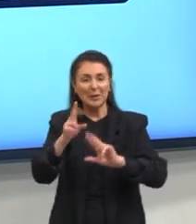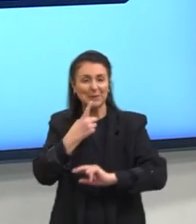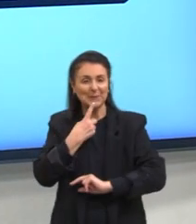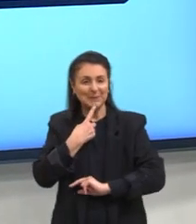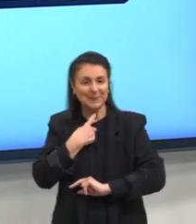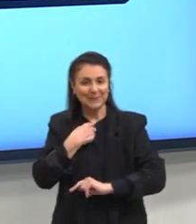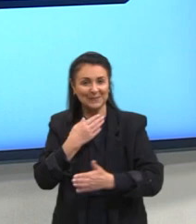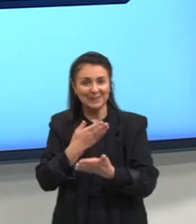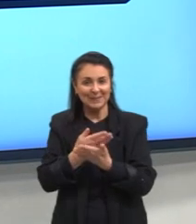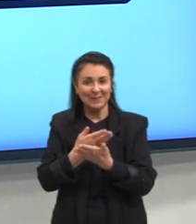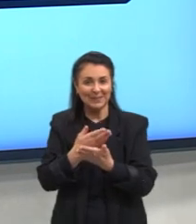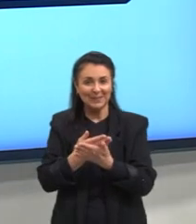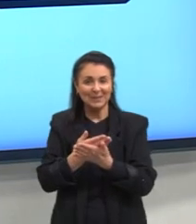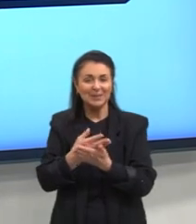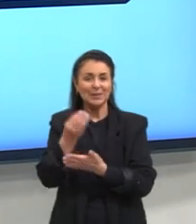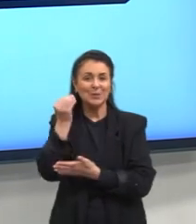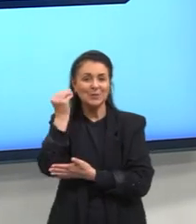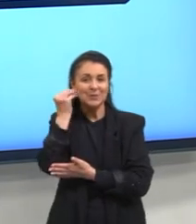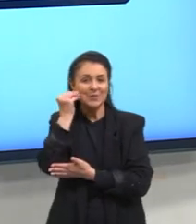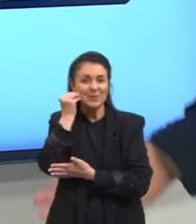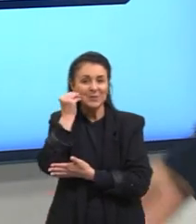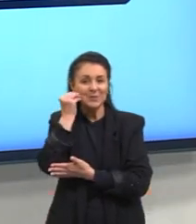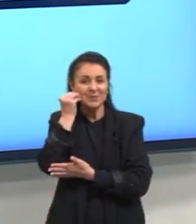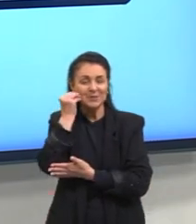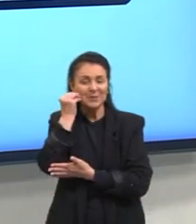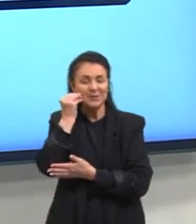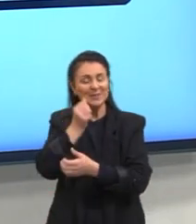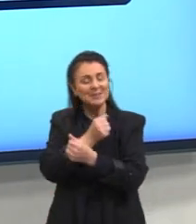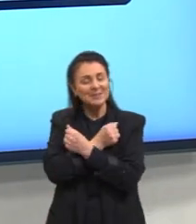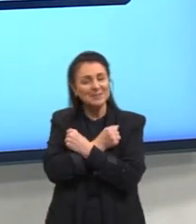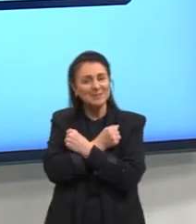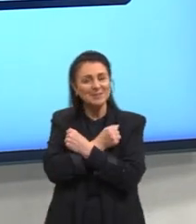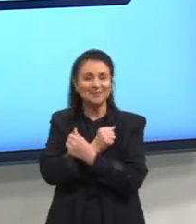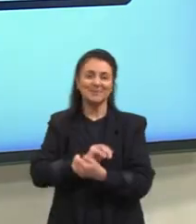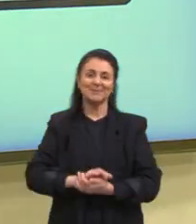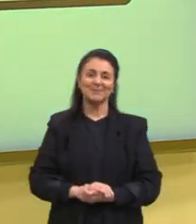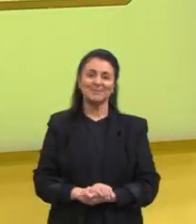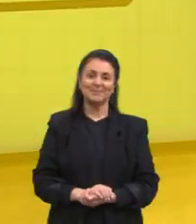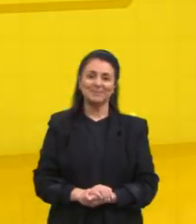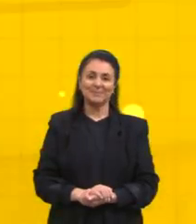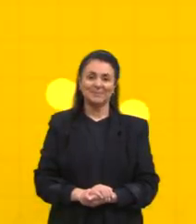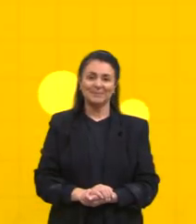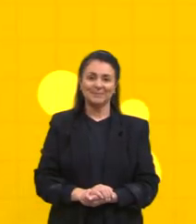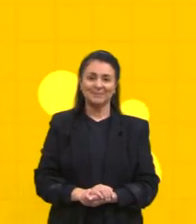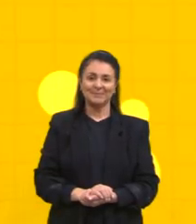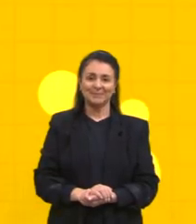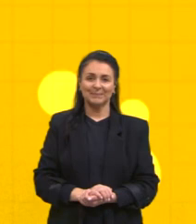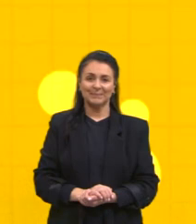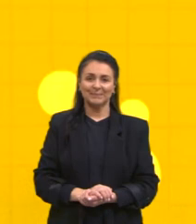vocês tenham gostado um beijão e um forte abraço E aí